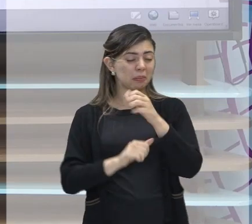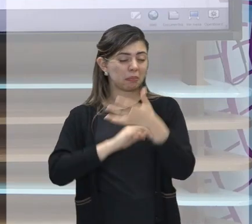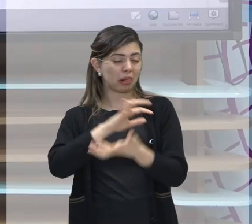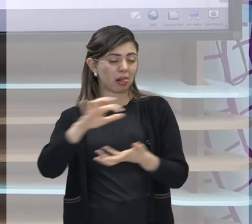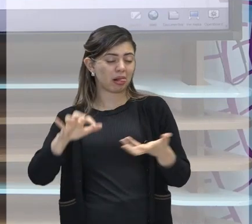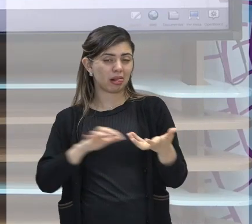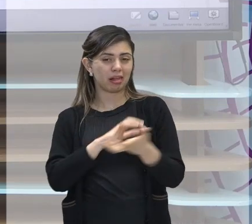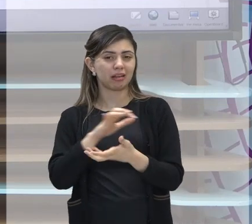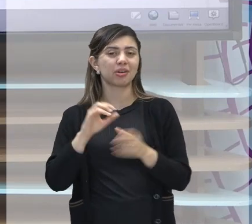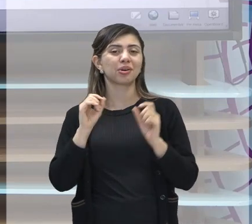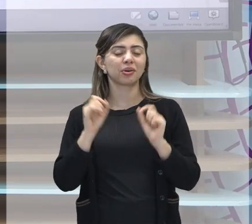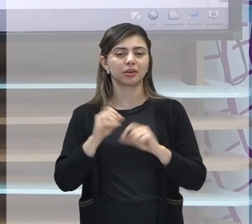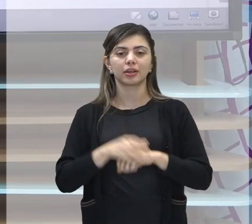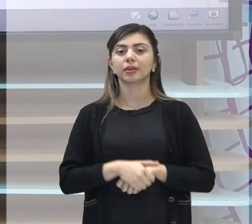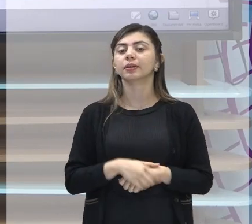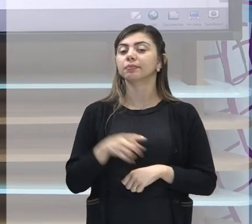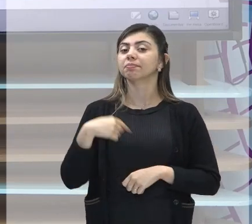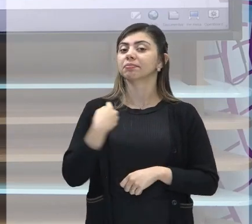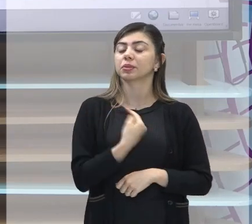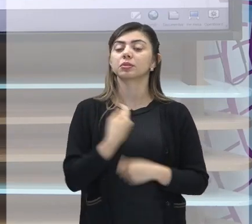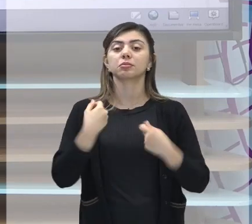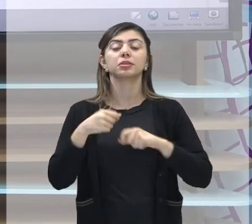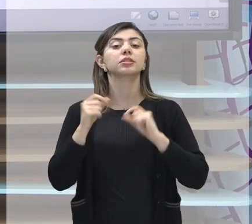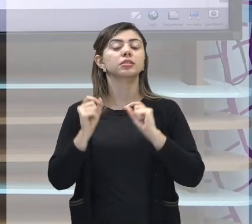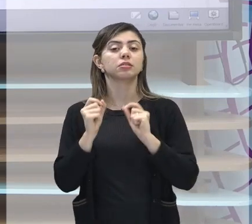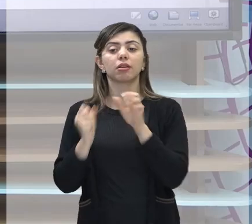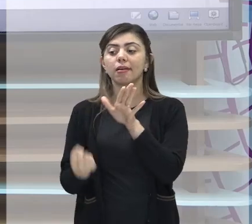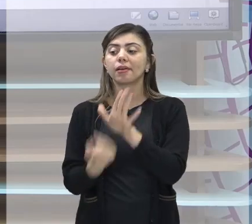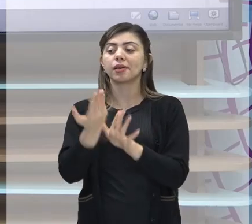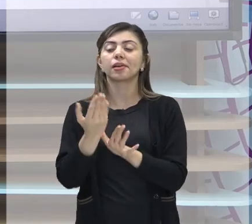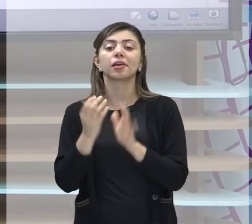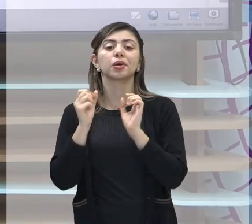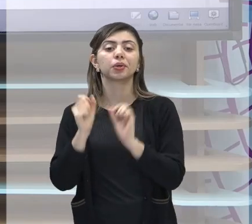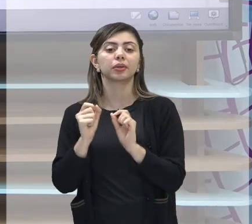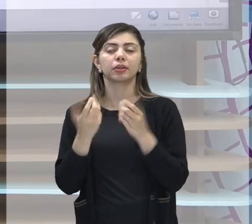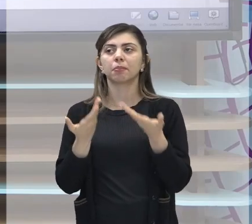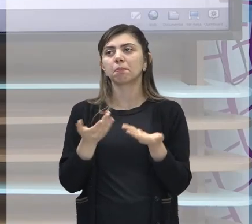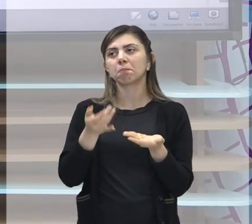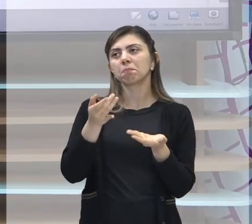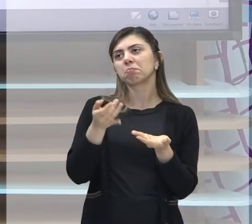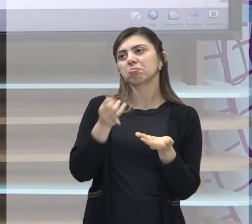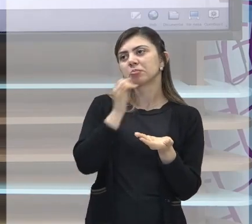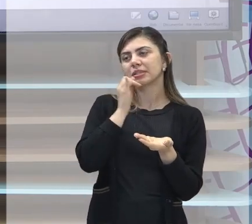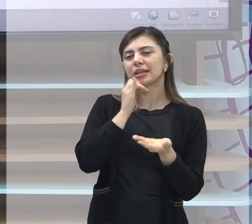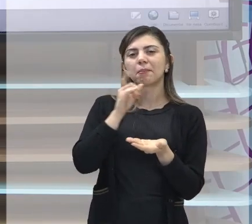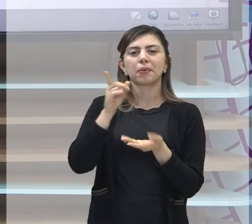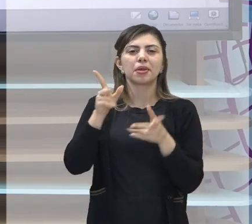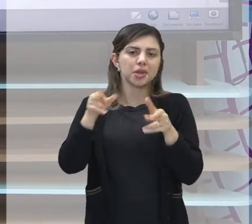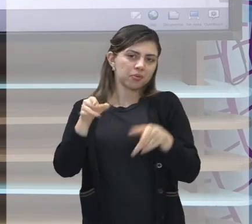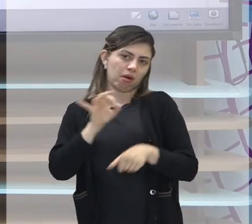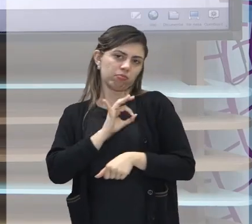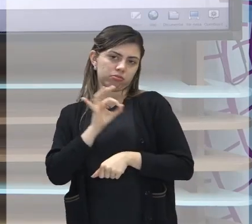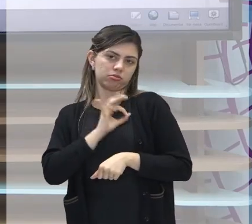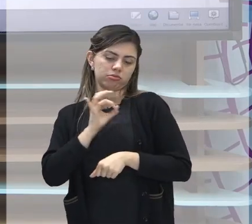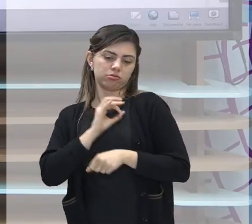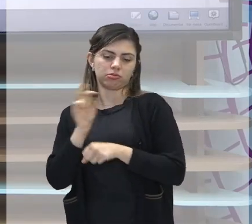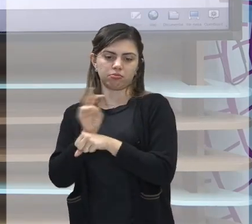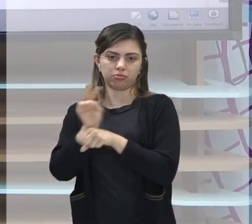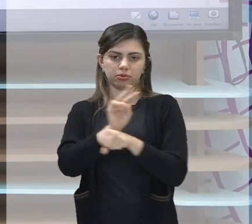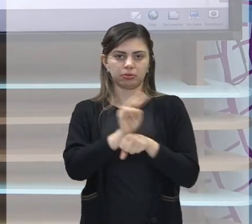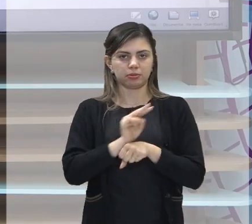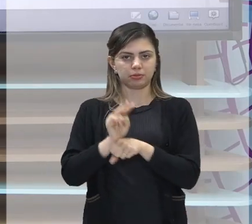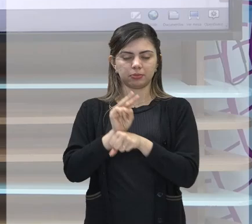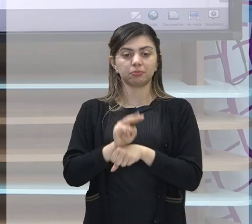que é necessário criar como se fosse uma polícia do país, a Guarda Nacional, que